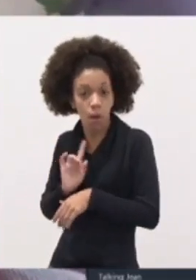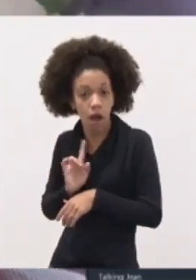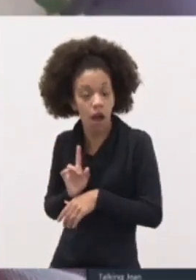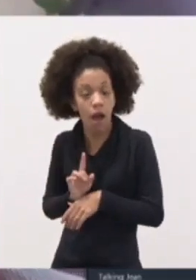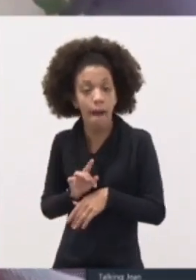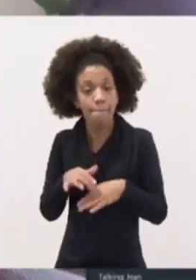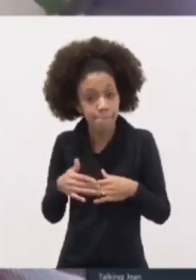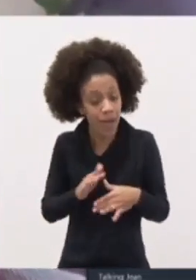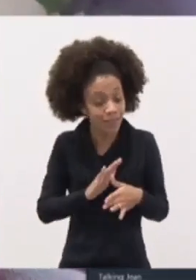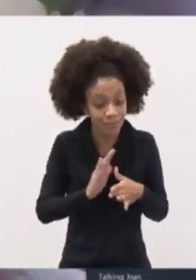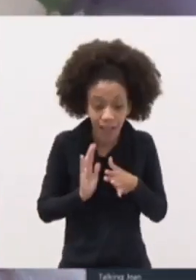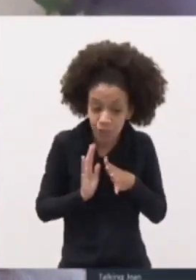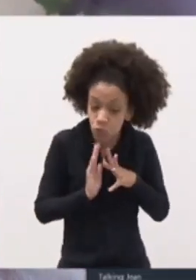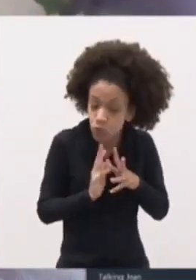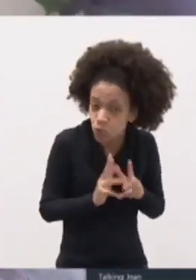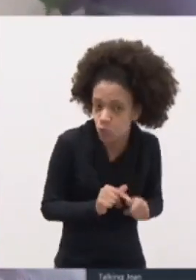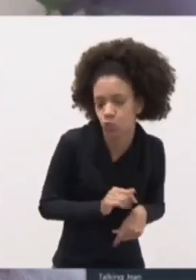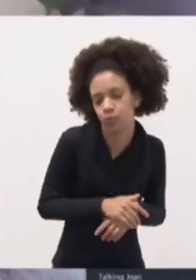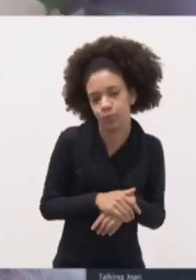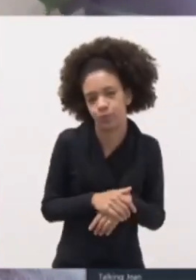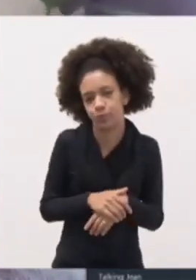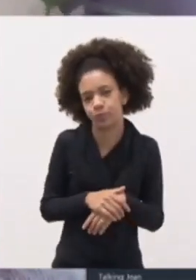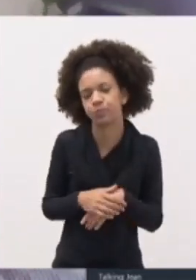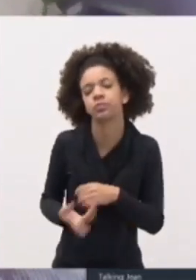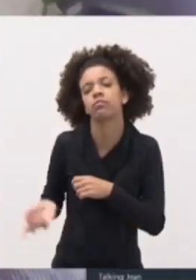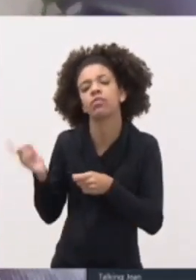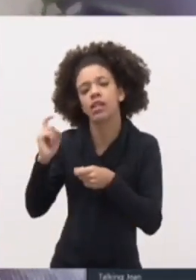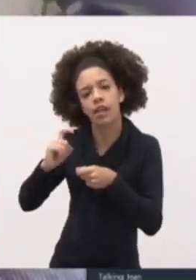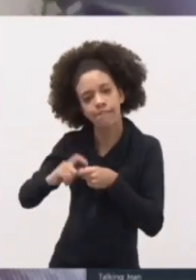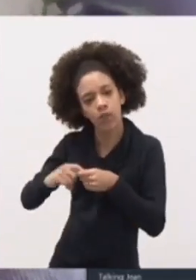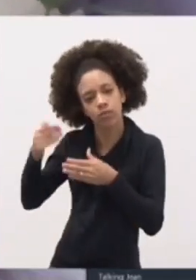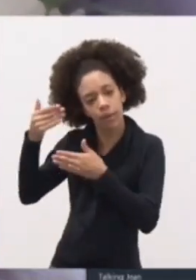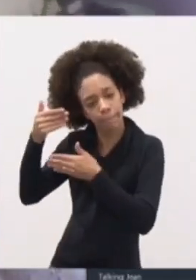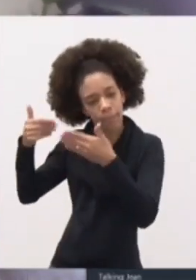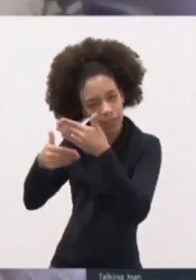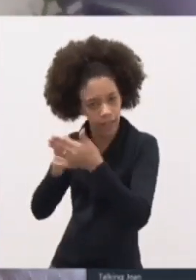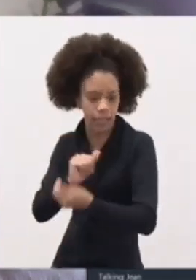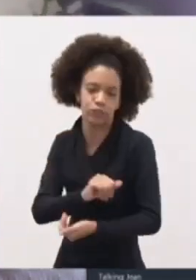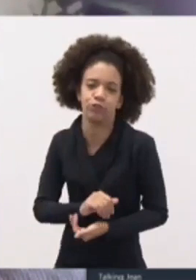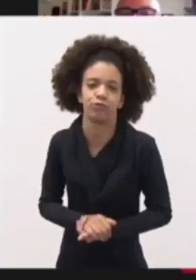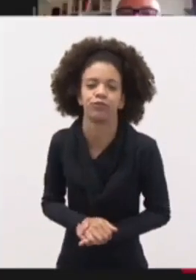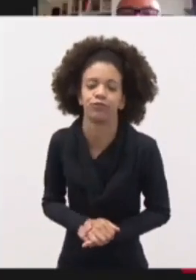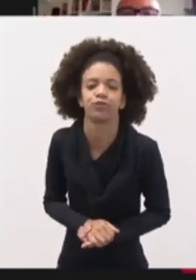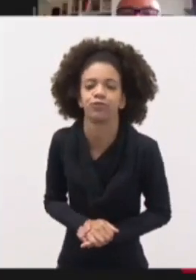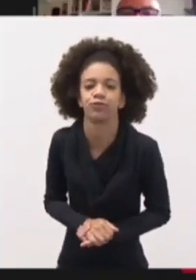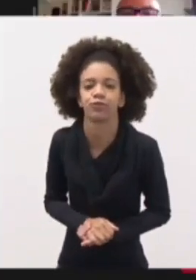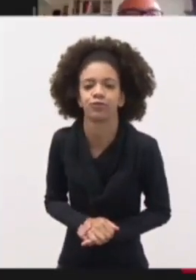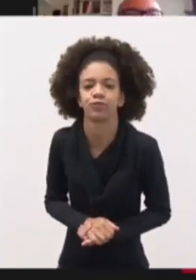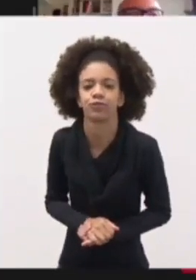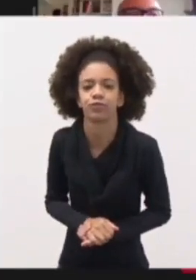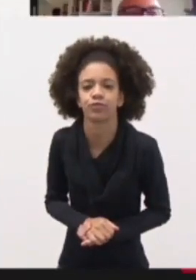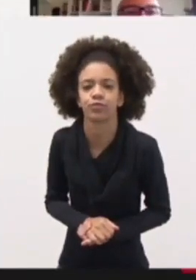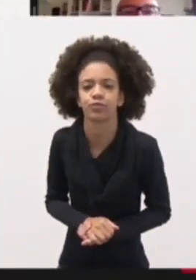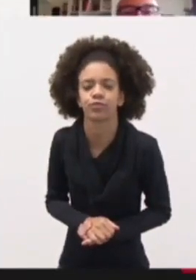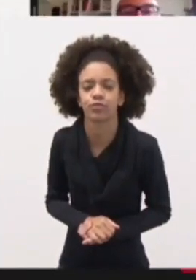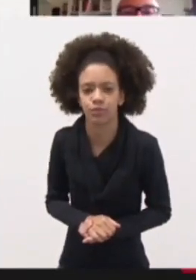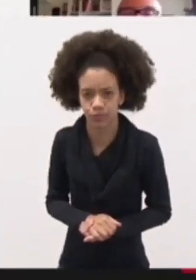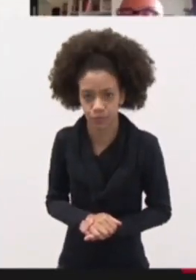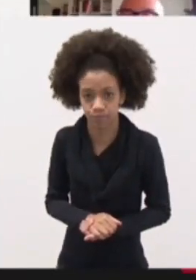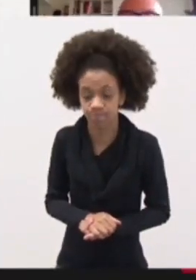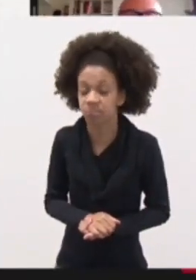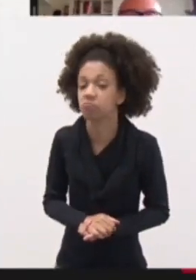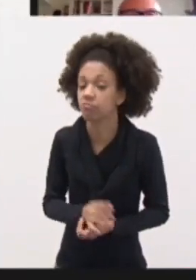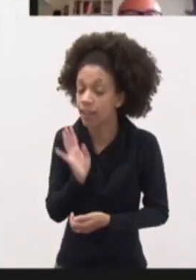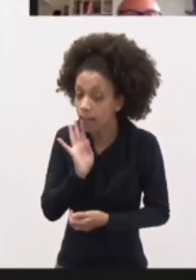todo momento, né? Vamos voltar aqui para a nossa sequência. Então, bacana,